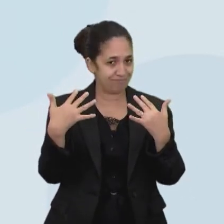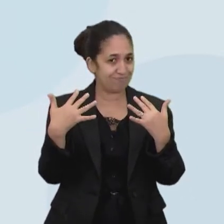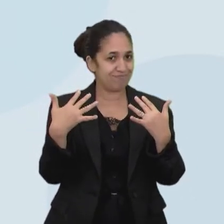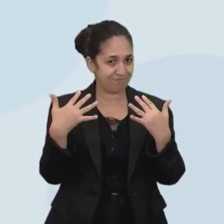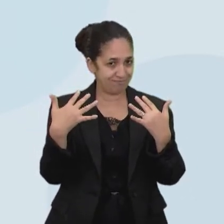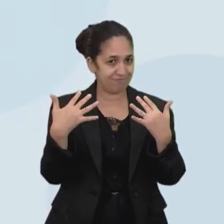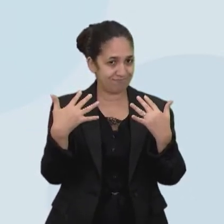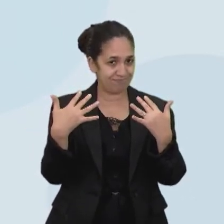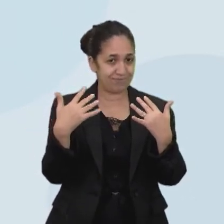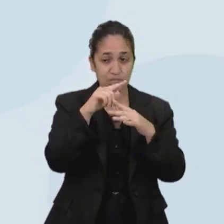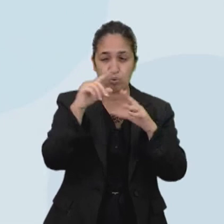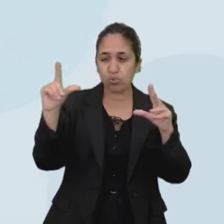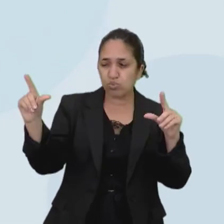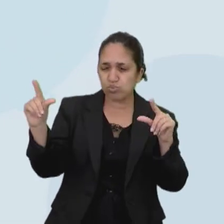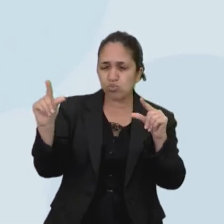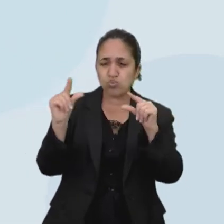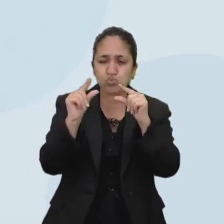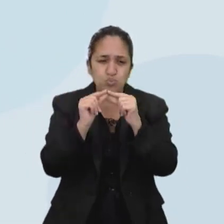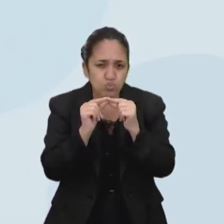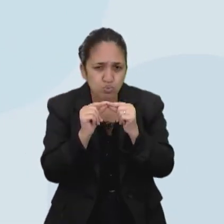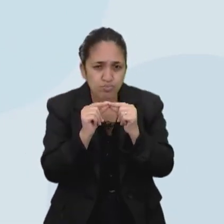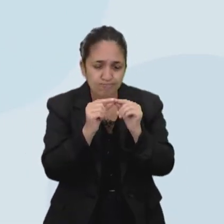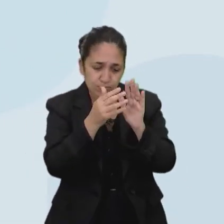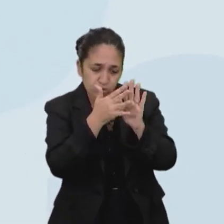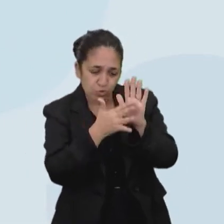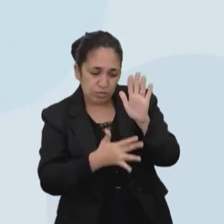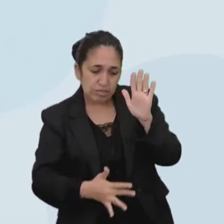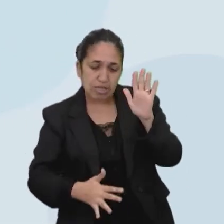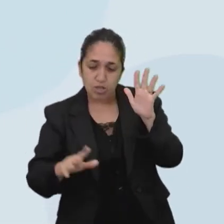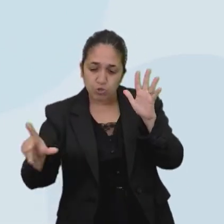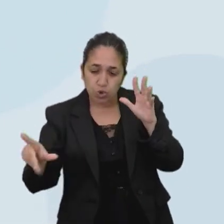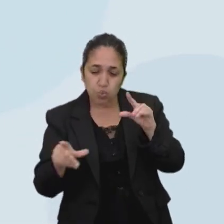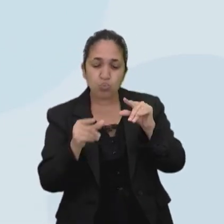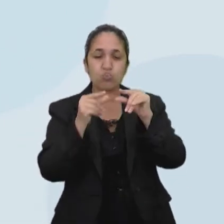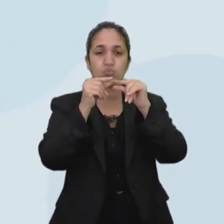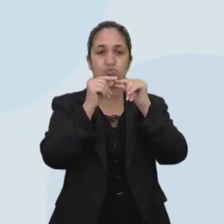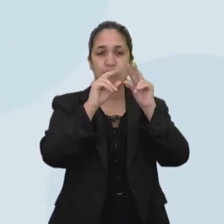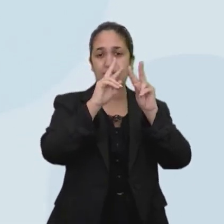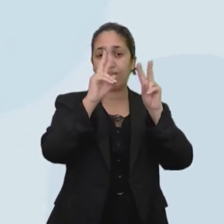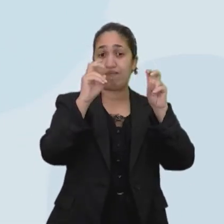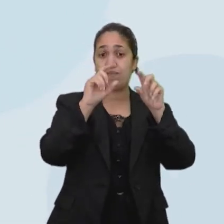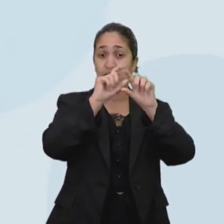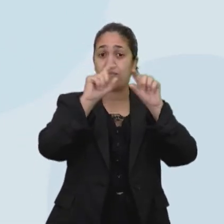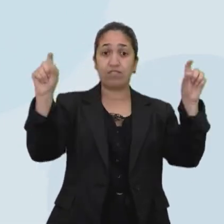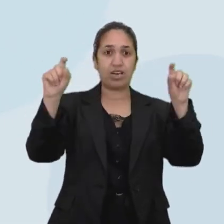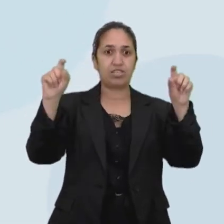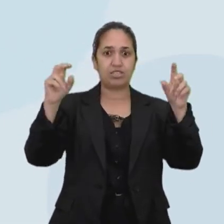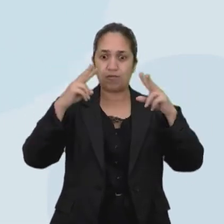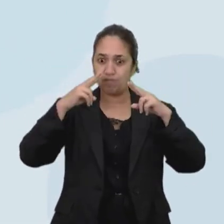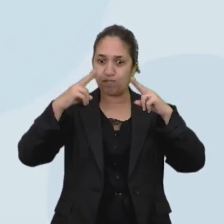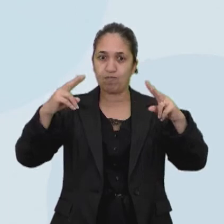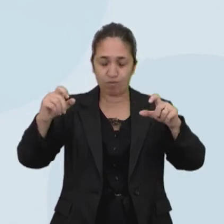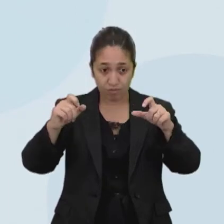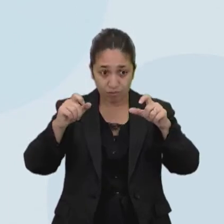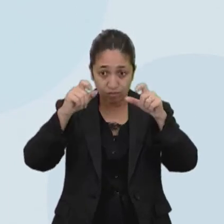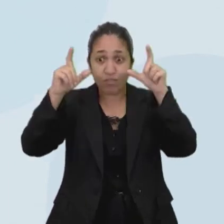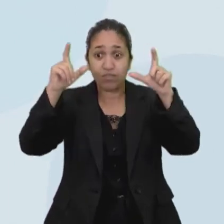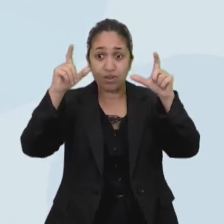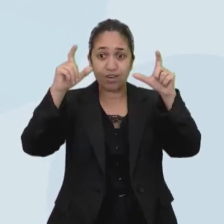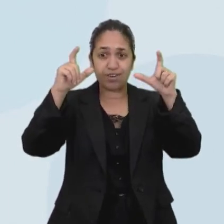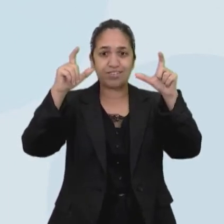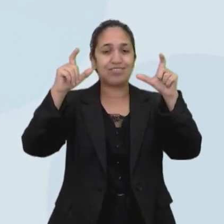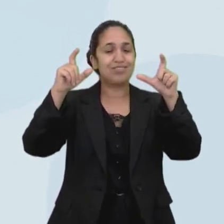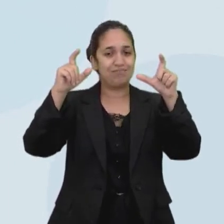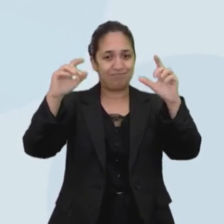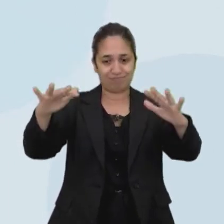um resumo, uma análise do que é o tema e faz uma frase ali de efeito que vai fazer com que as pessoas